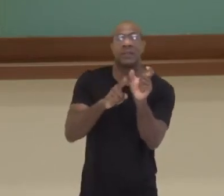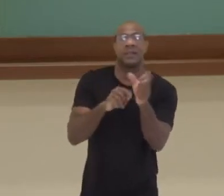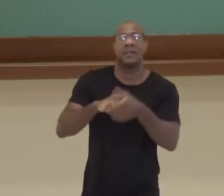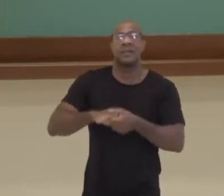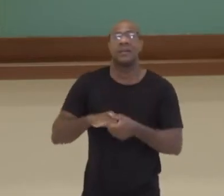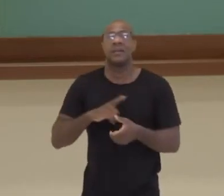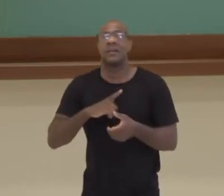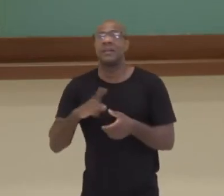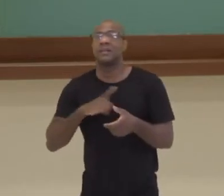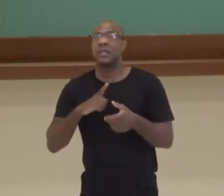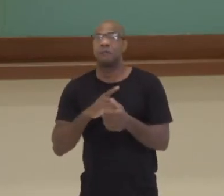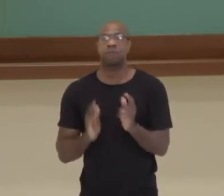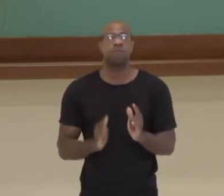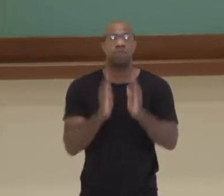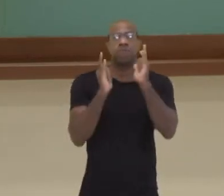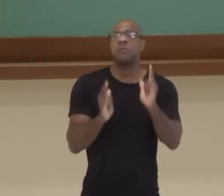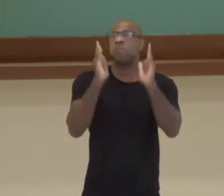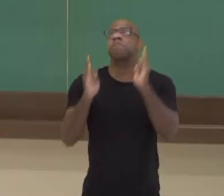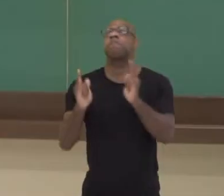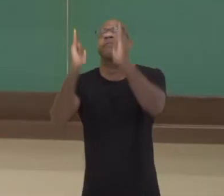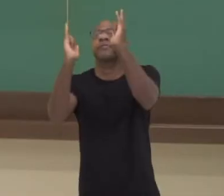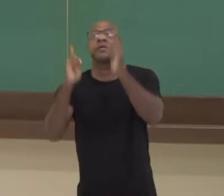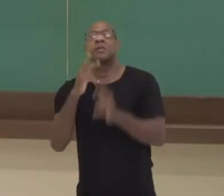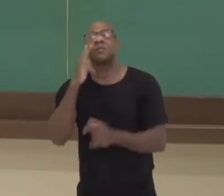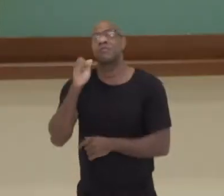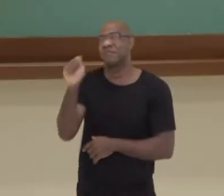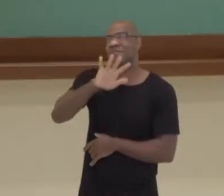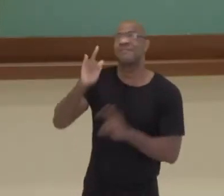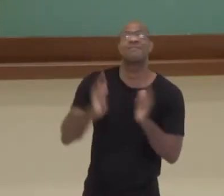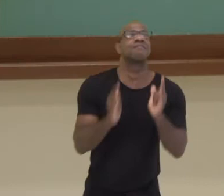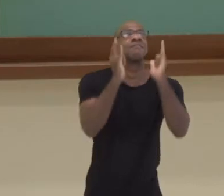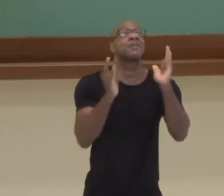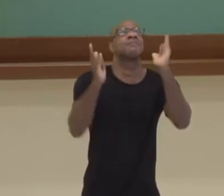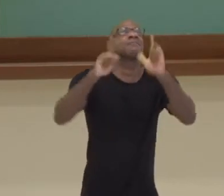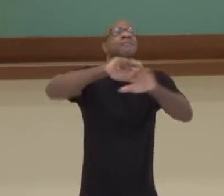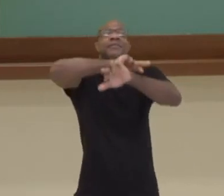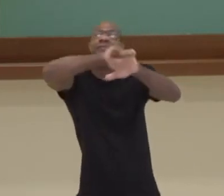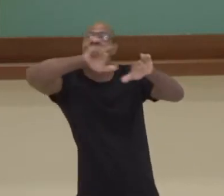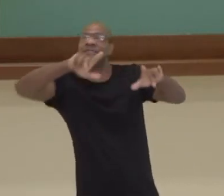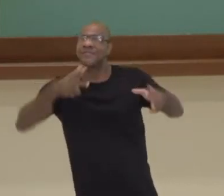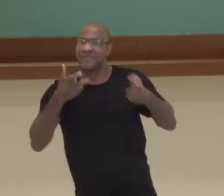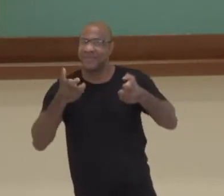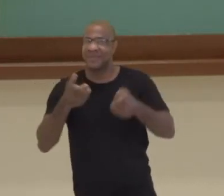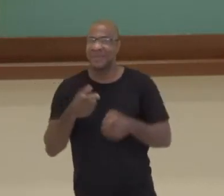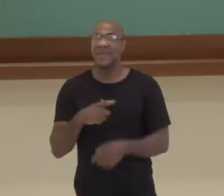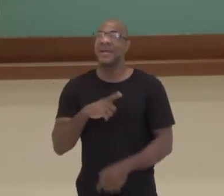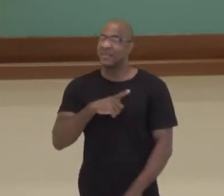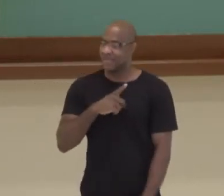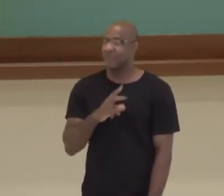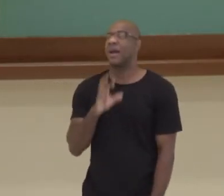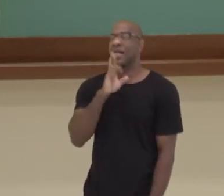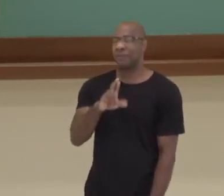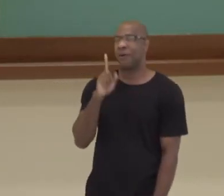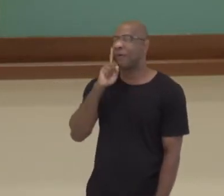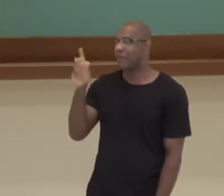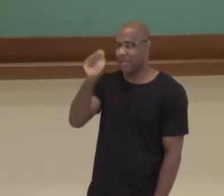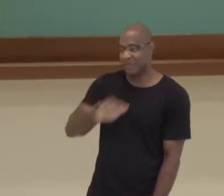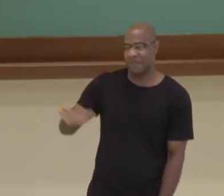em pontas de concreto. Se você olhar para a imagem, você quase já tem um spoiler da resposta da